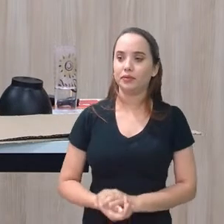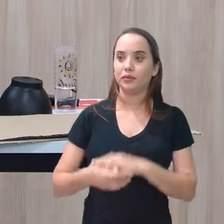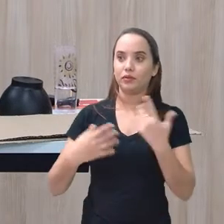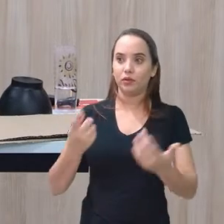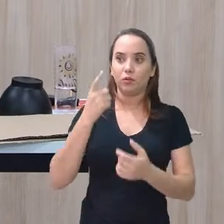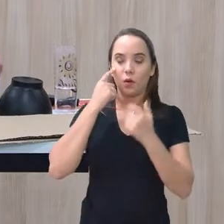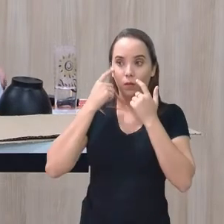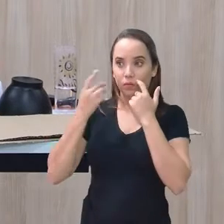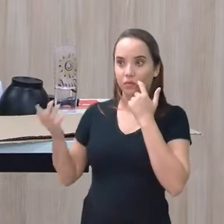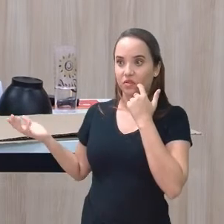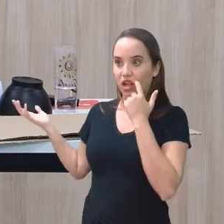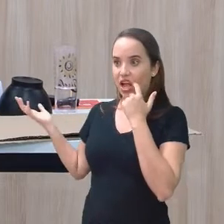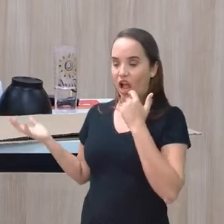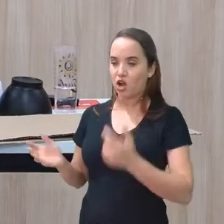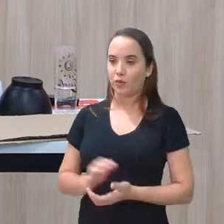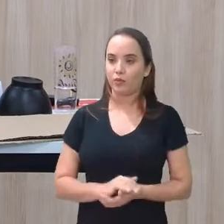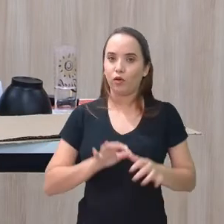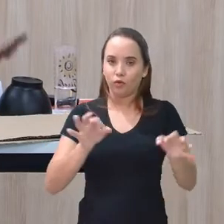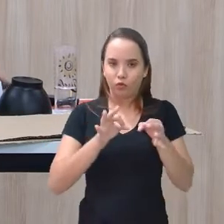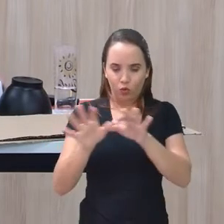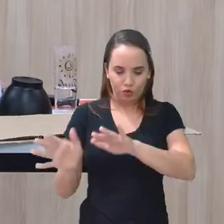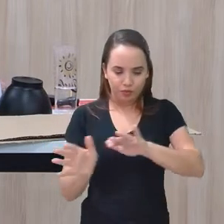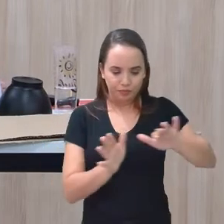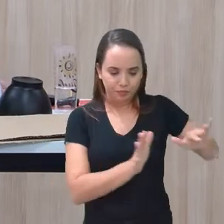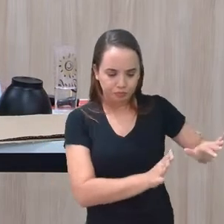aqui esse material.